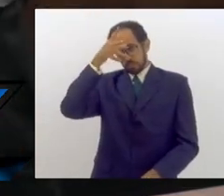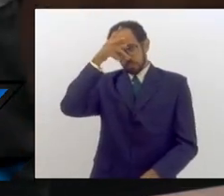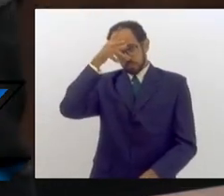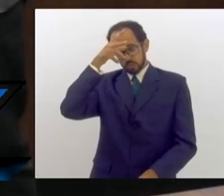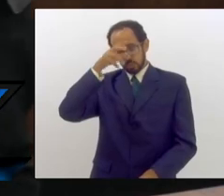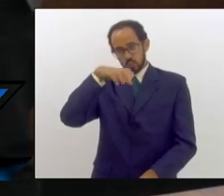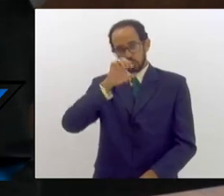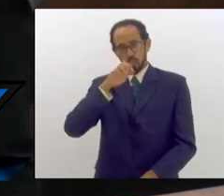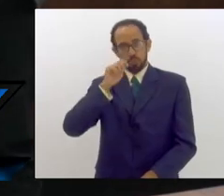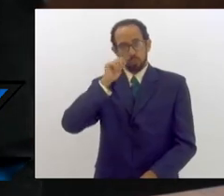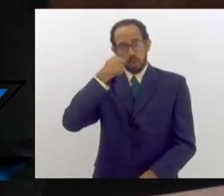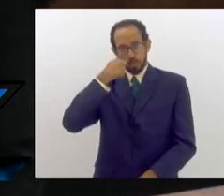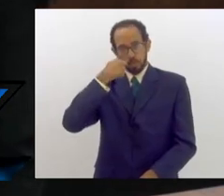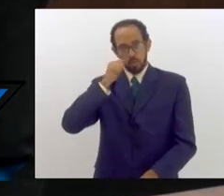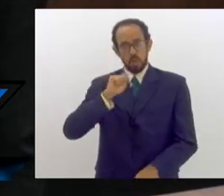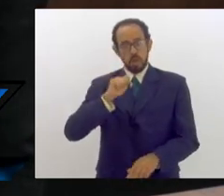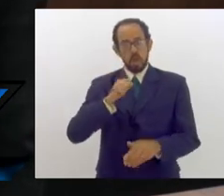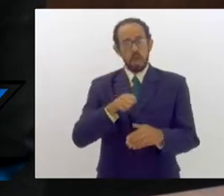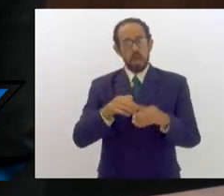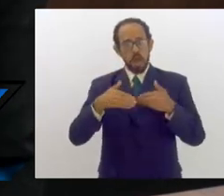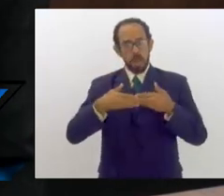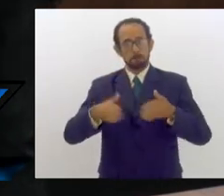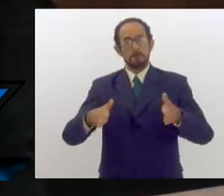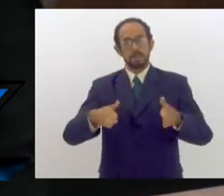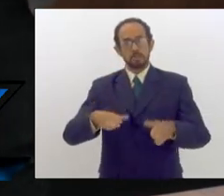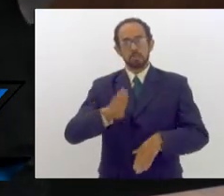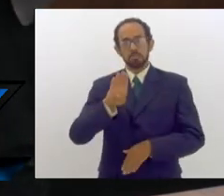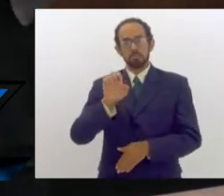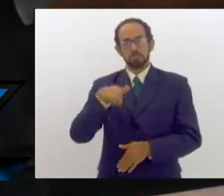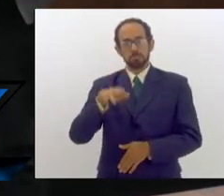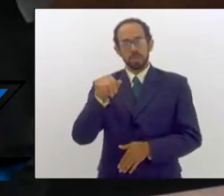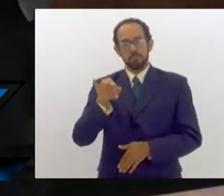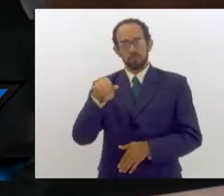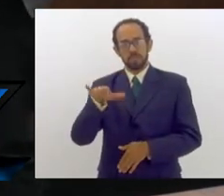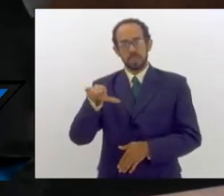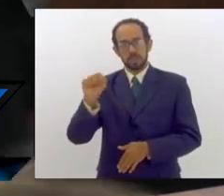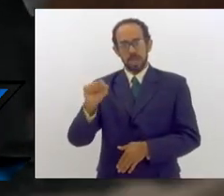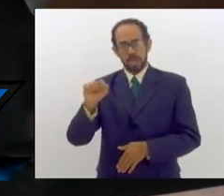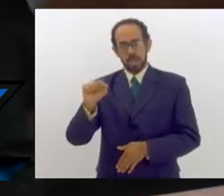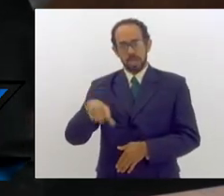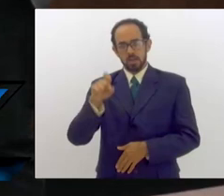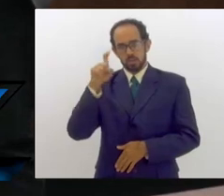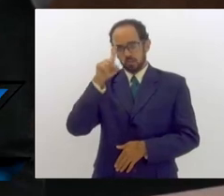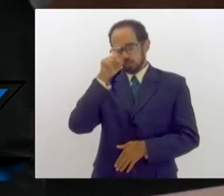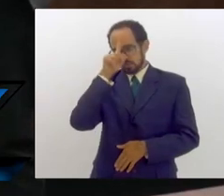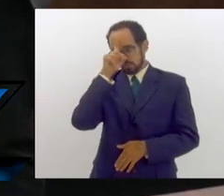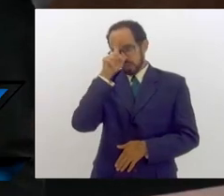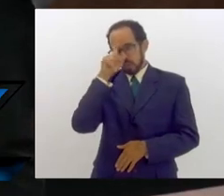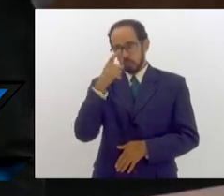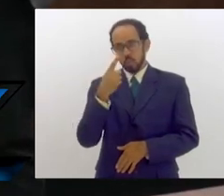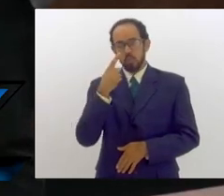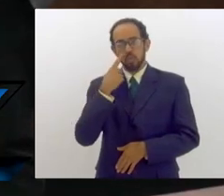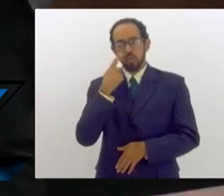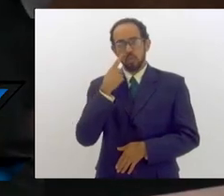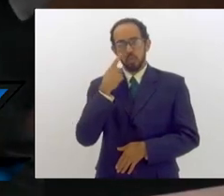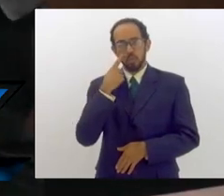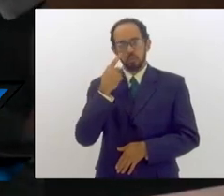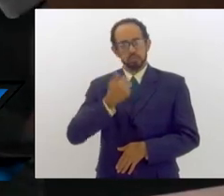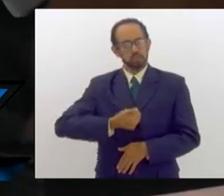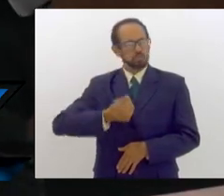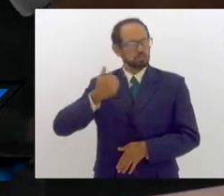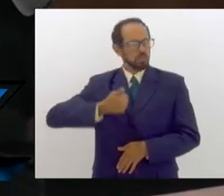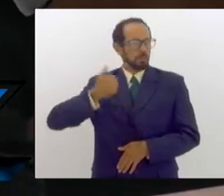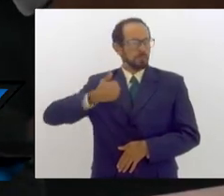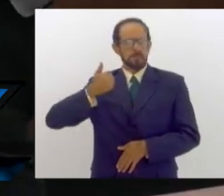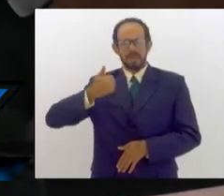Paes e inauguraram em Benfica um hospital do olho de primeira linha